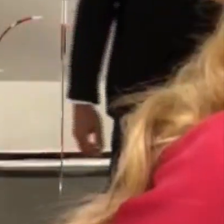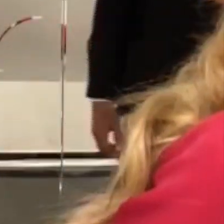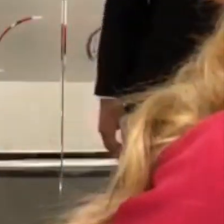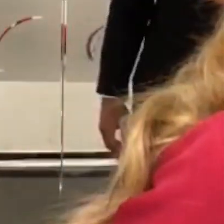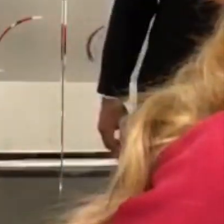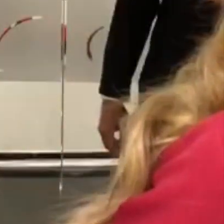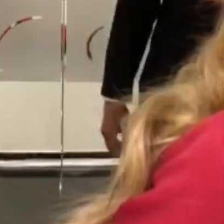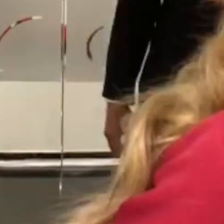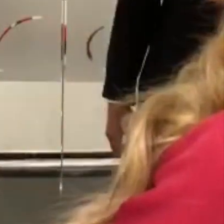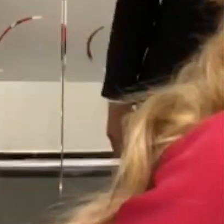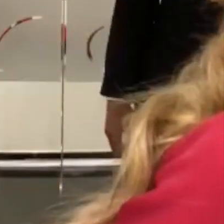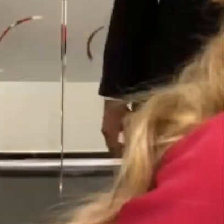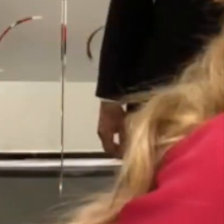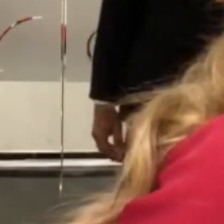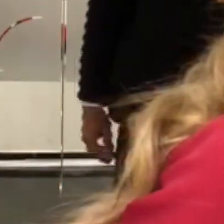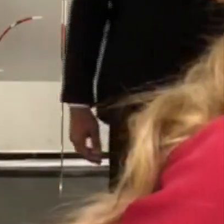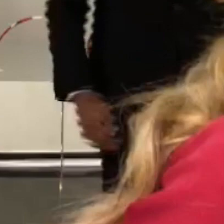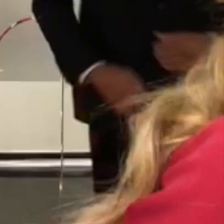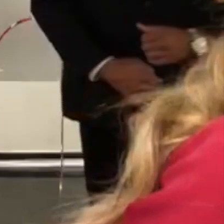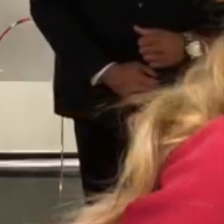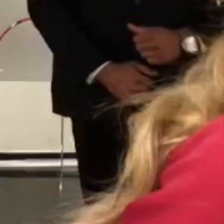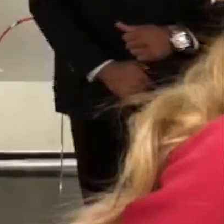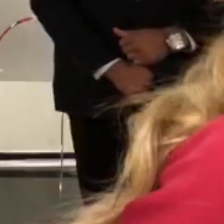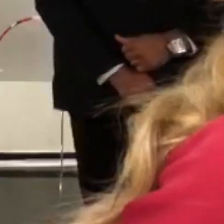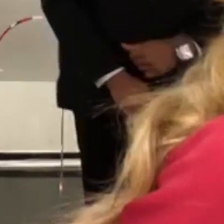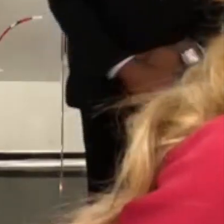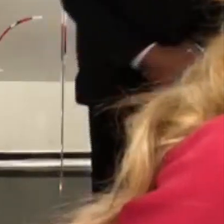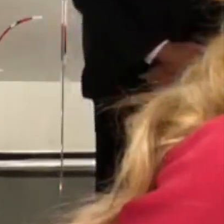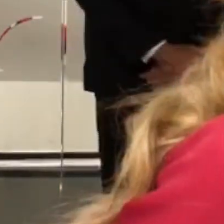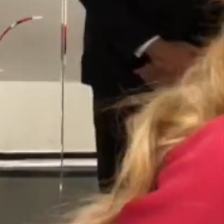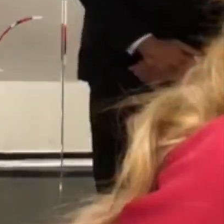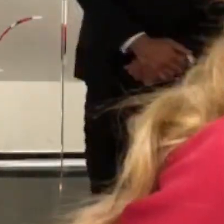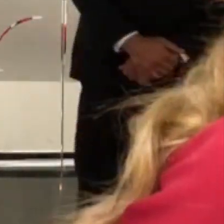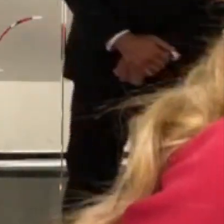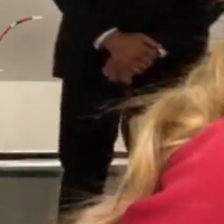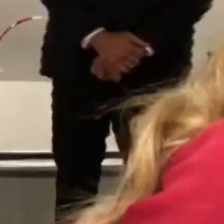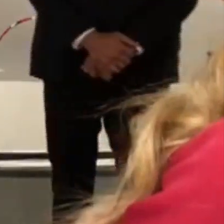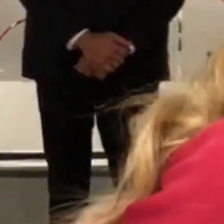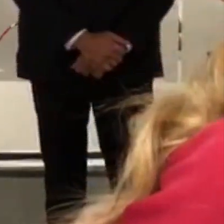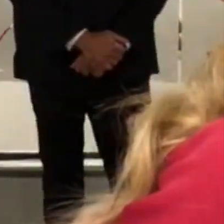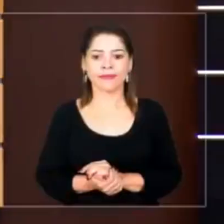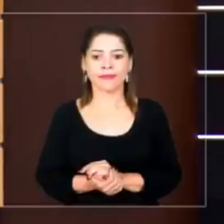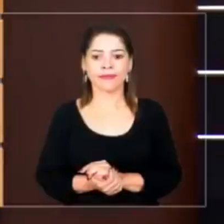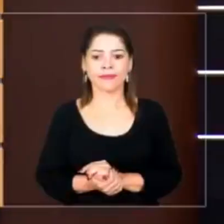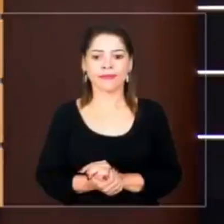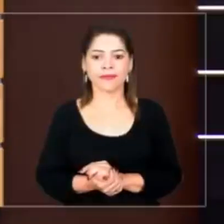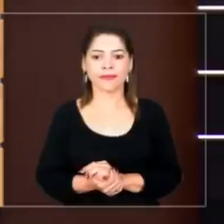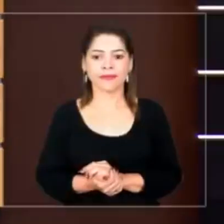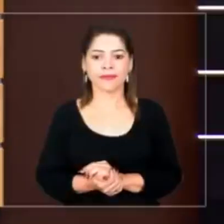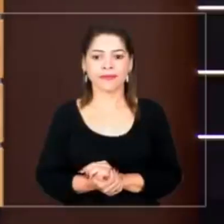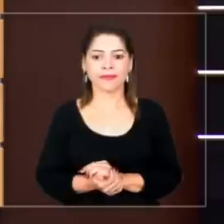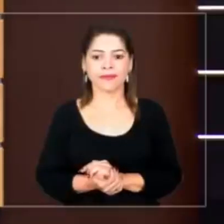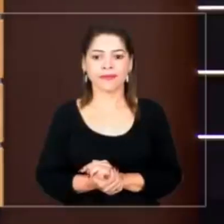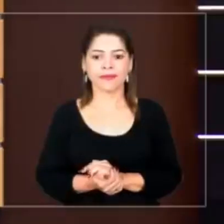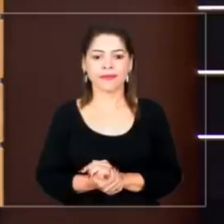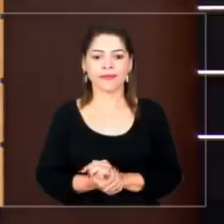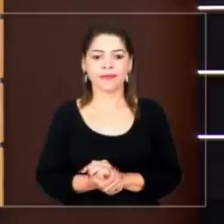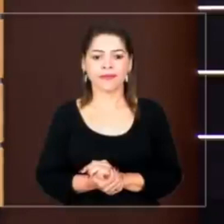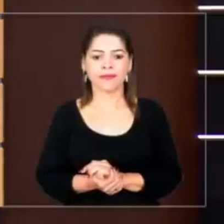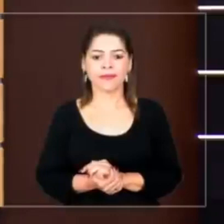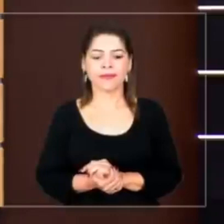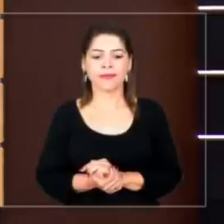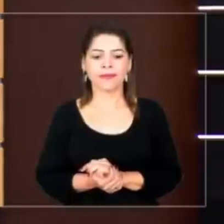para o rendimento desse tribunal, que já muito bem presta jurisdição para todo o país. O trabalho reconhecido